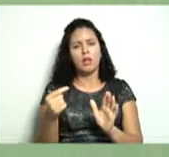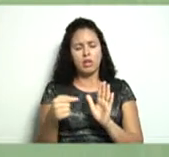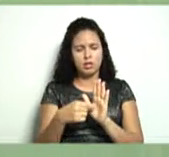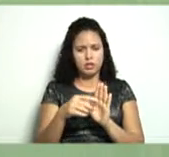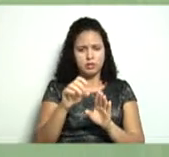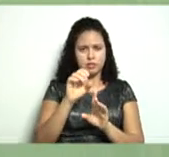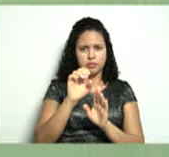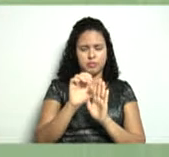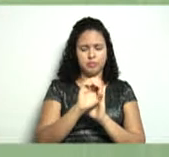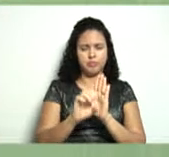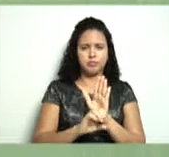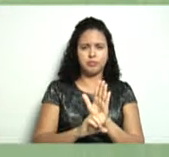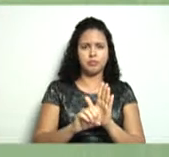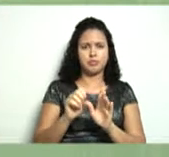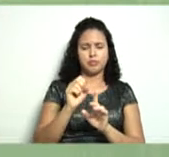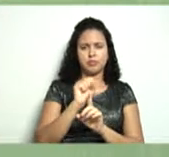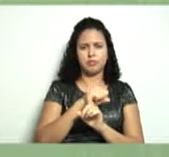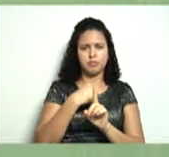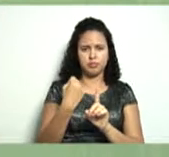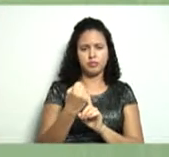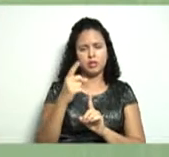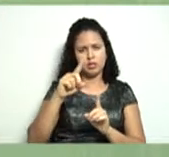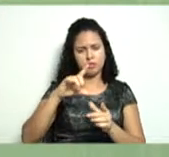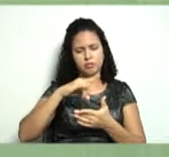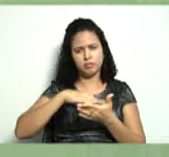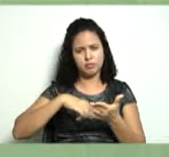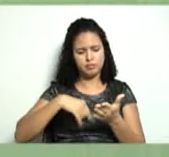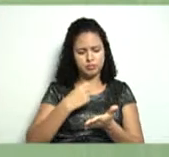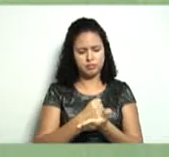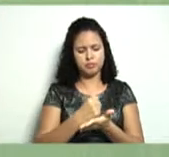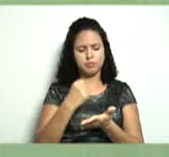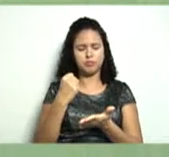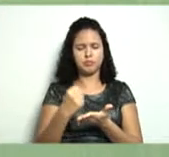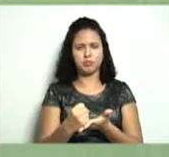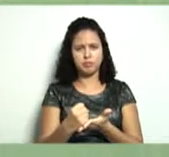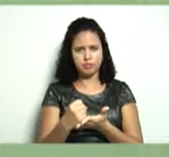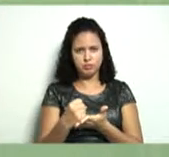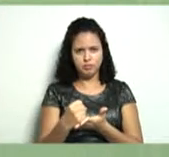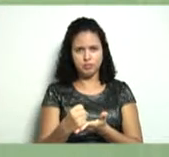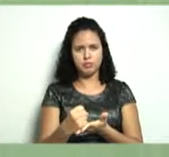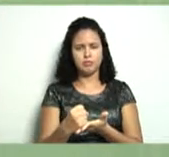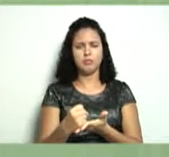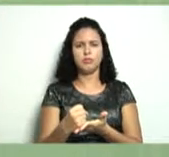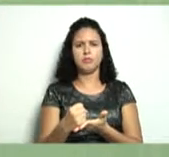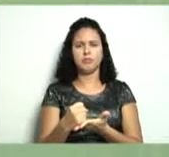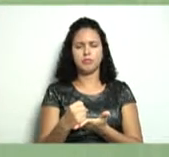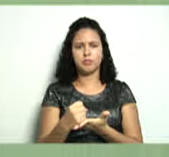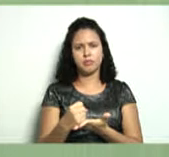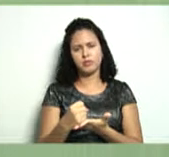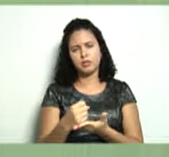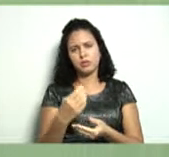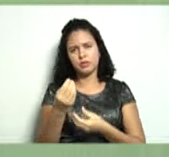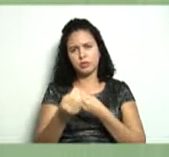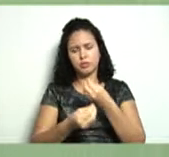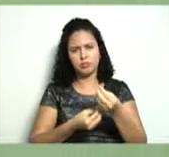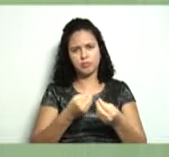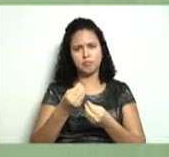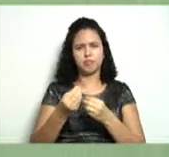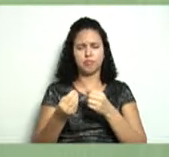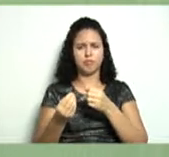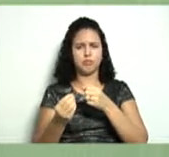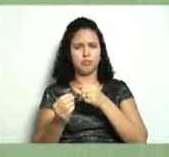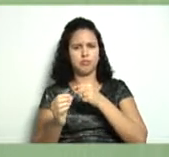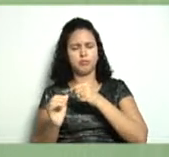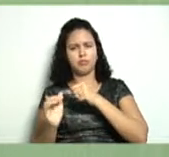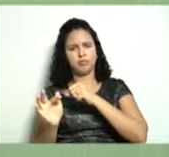é um instrumento de contrato. Olha aí, ele é um instrumento, ele é uma formalidade.